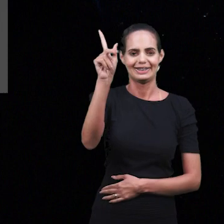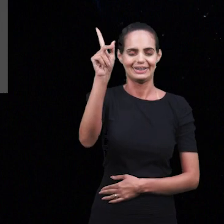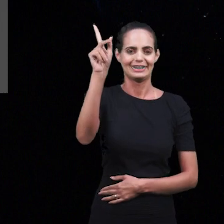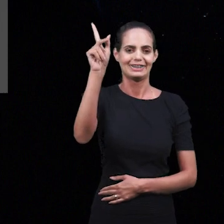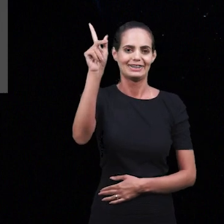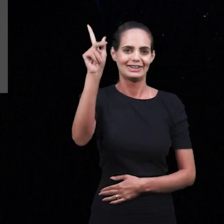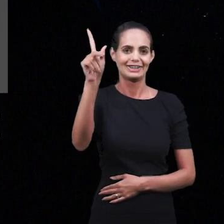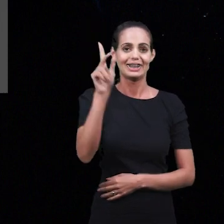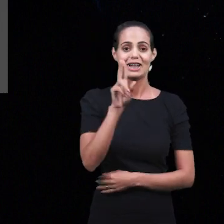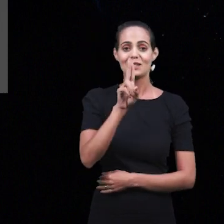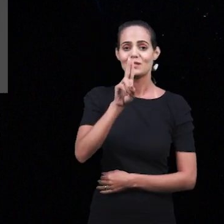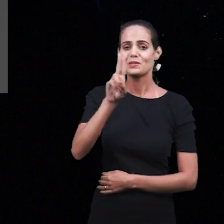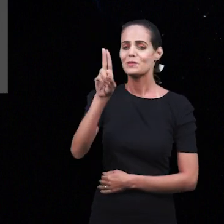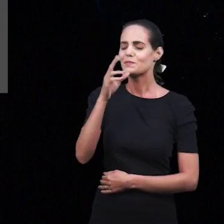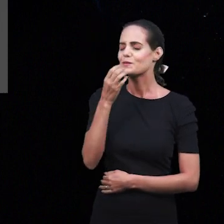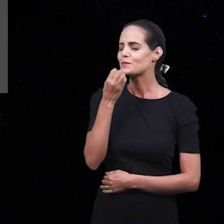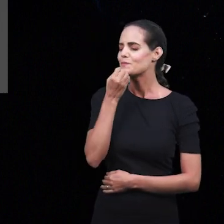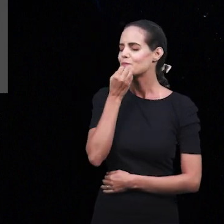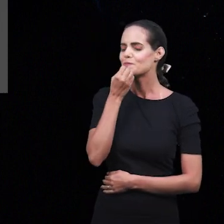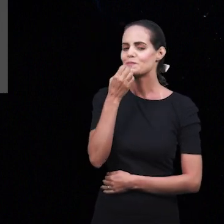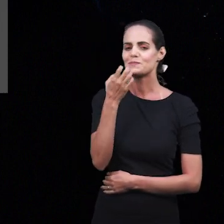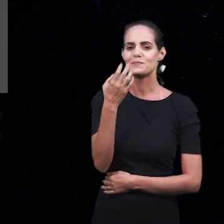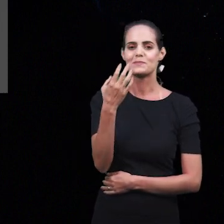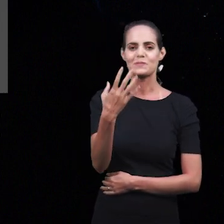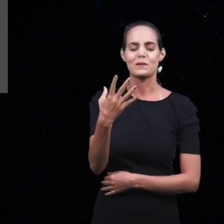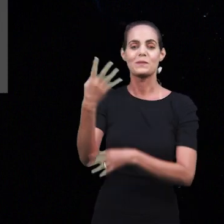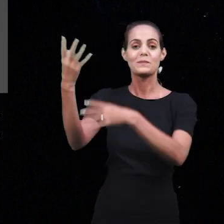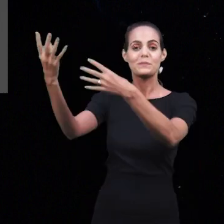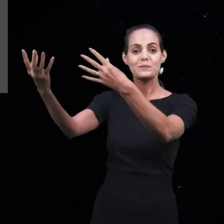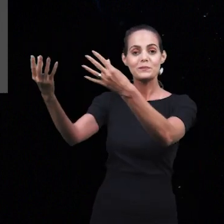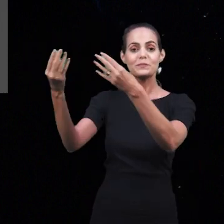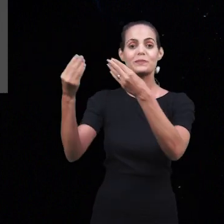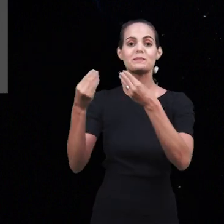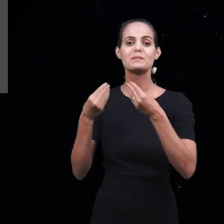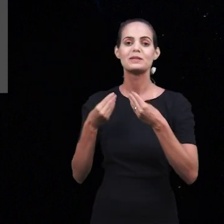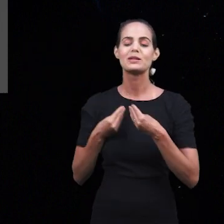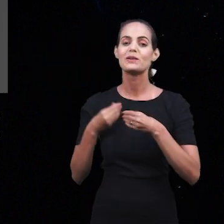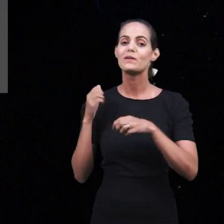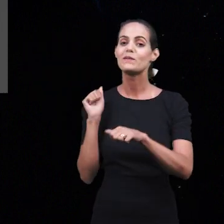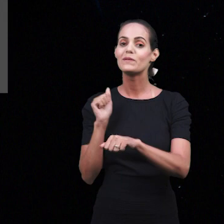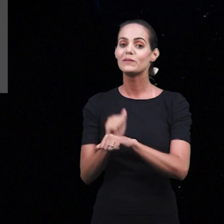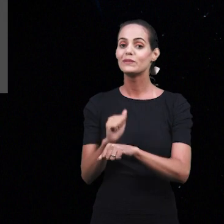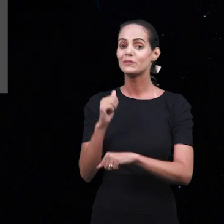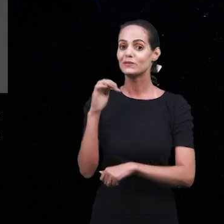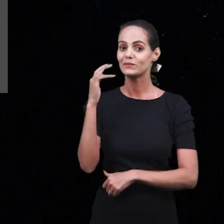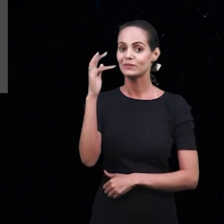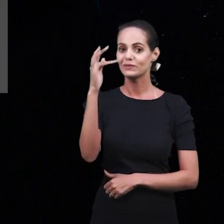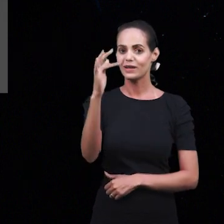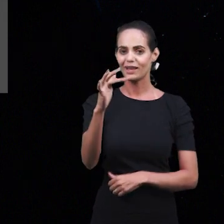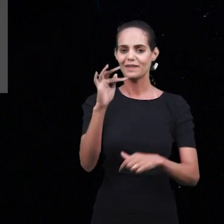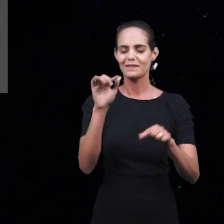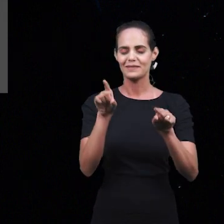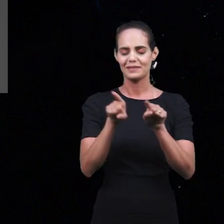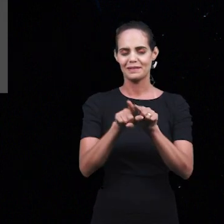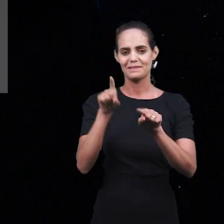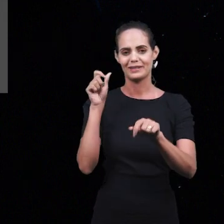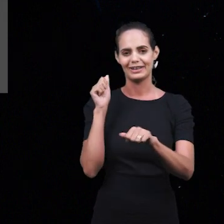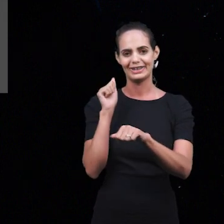porvir. Nome bom, doce a fé,